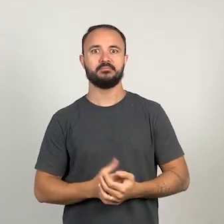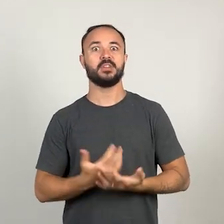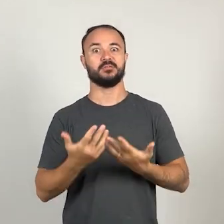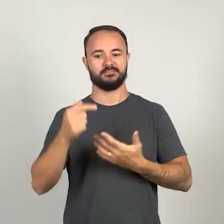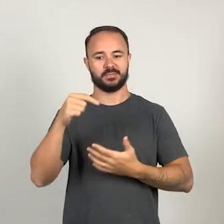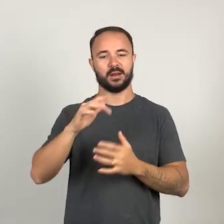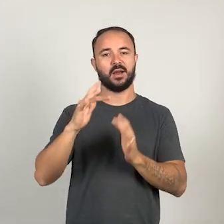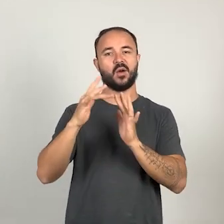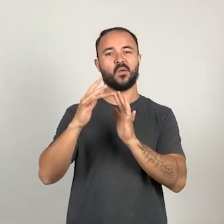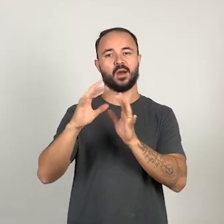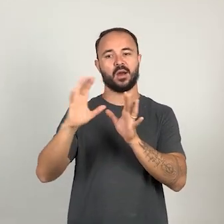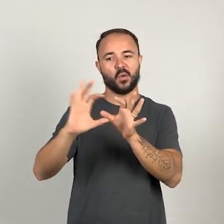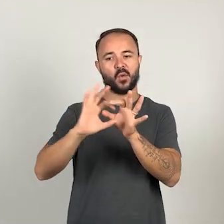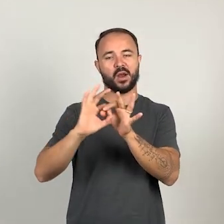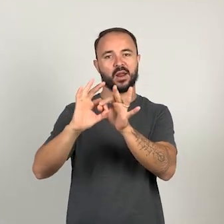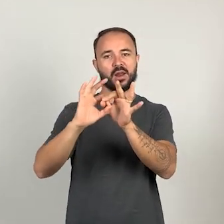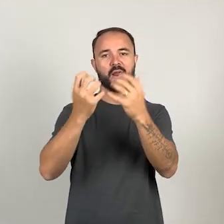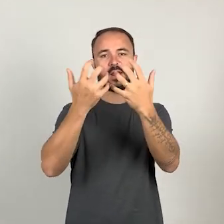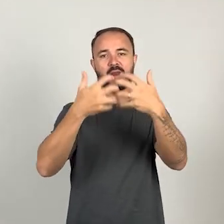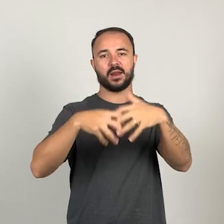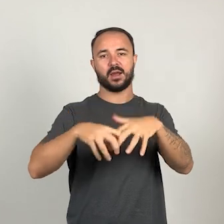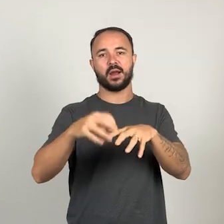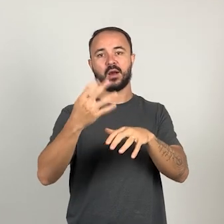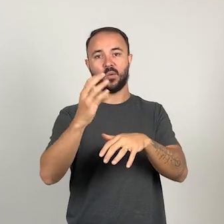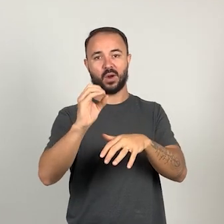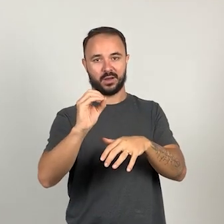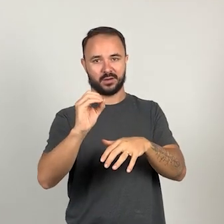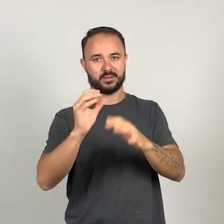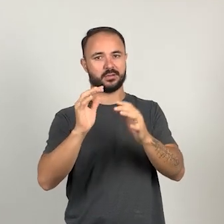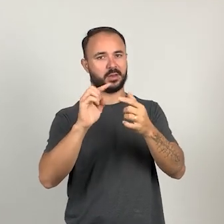40 dentes, que vai ficar embaixo também.